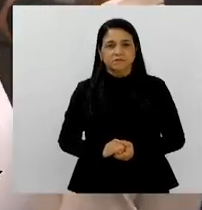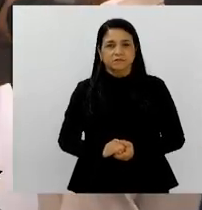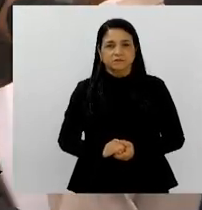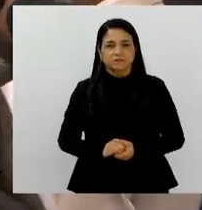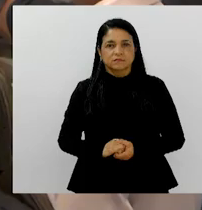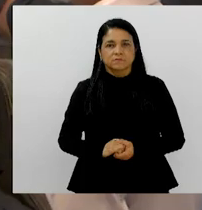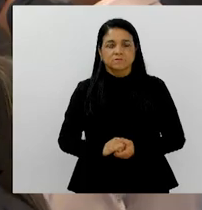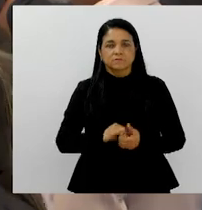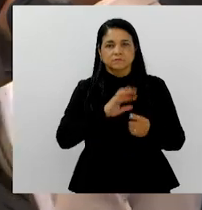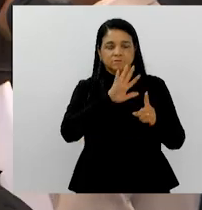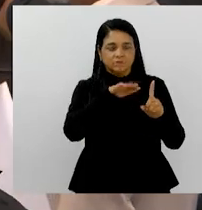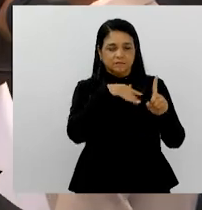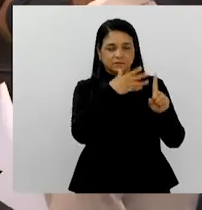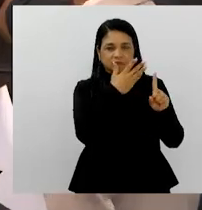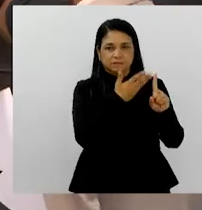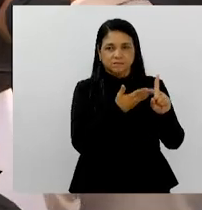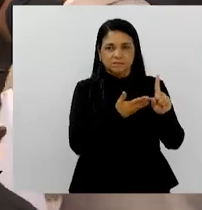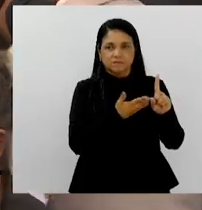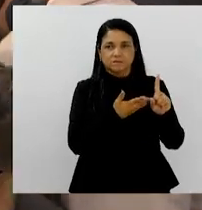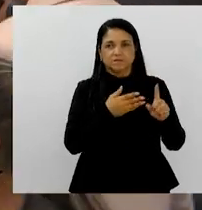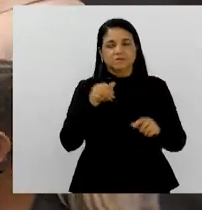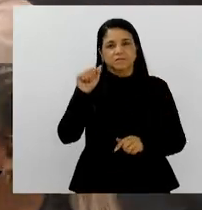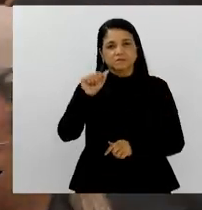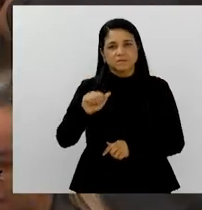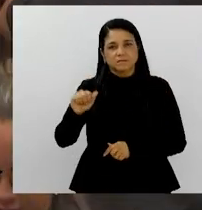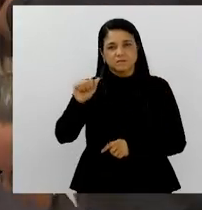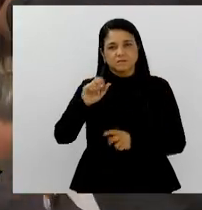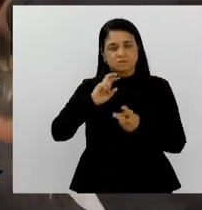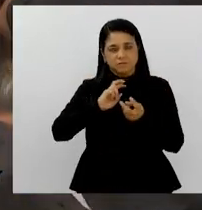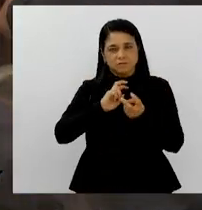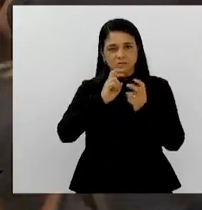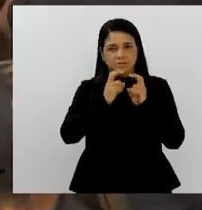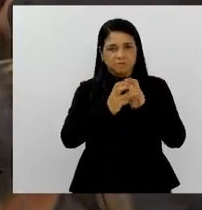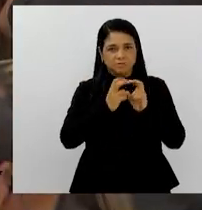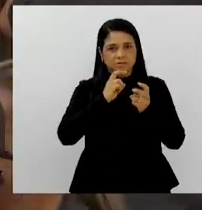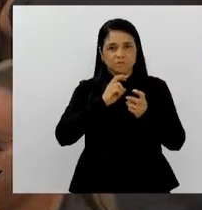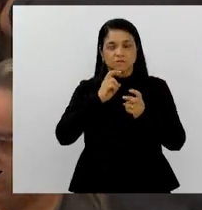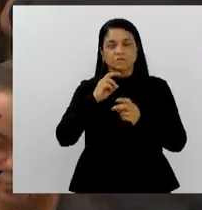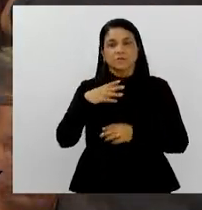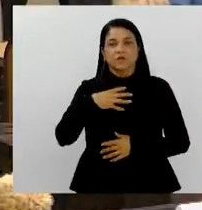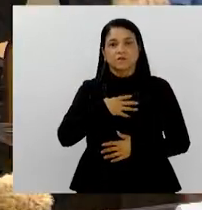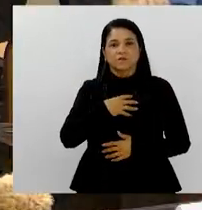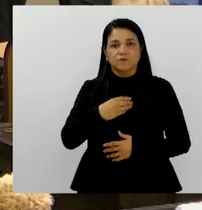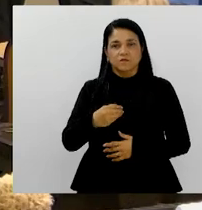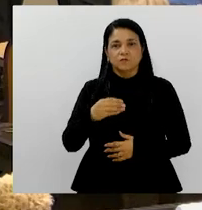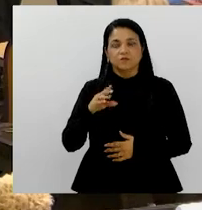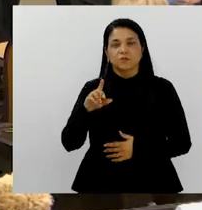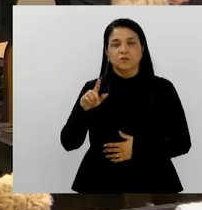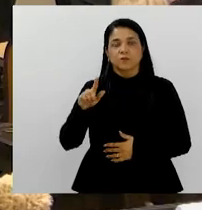Próxima agraciada, Associação de Capoeira Filhos do Kikongo.